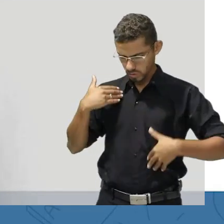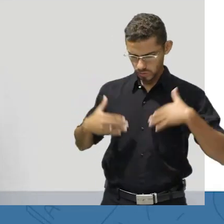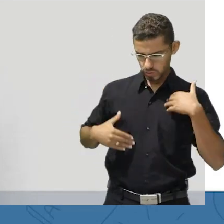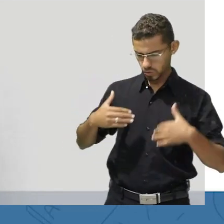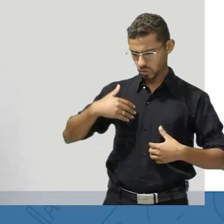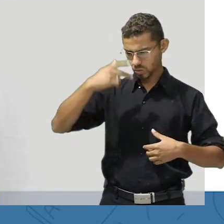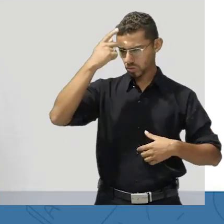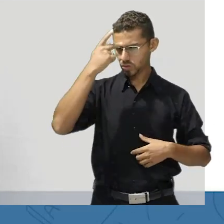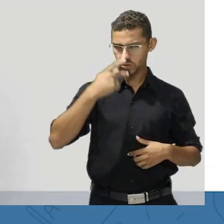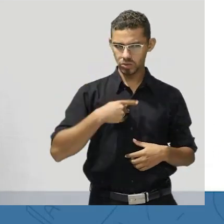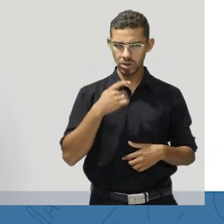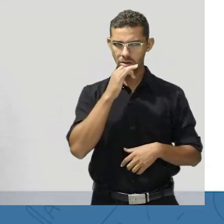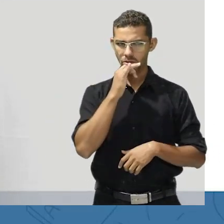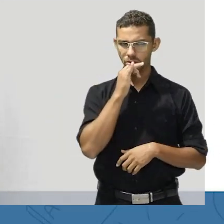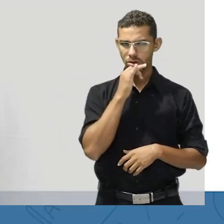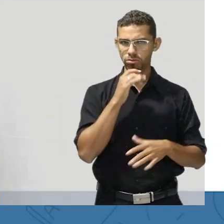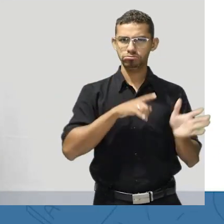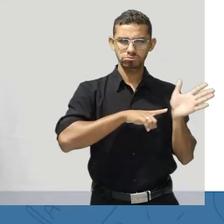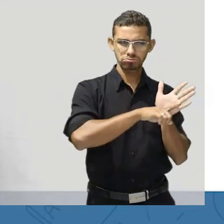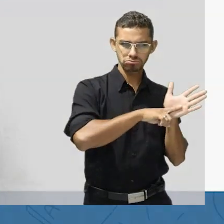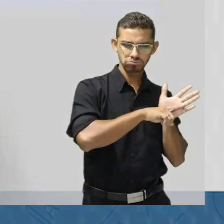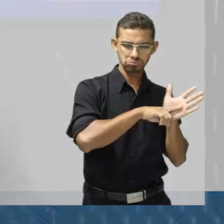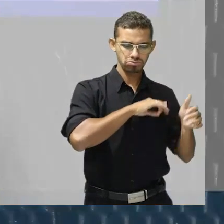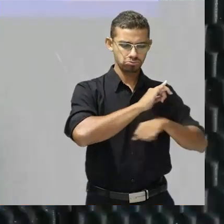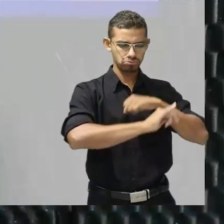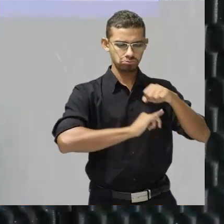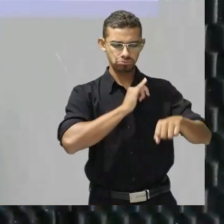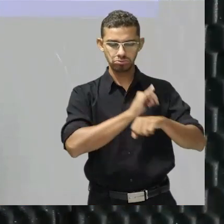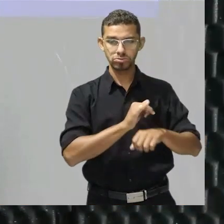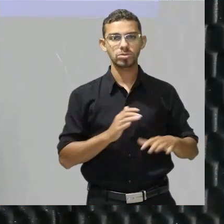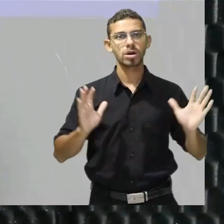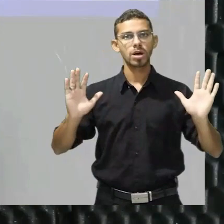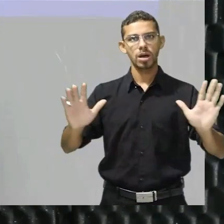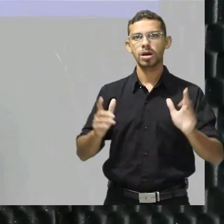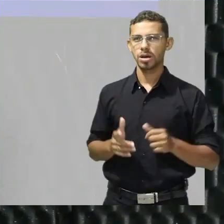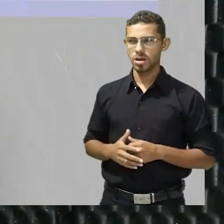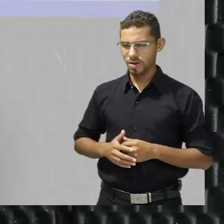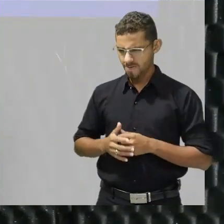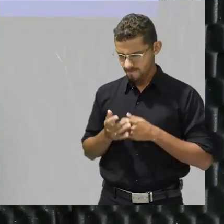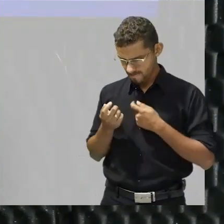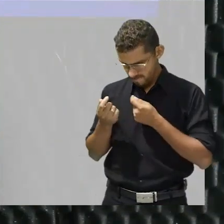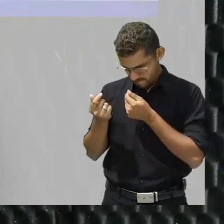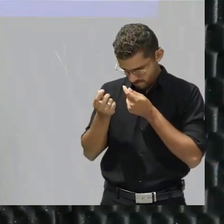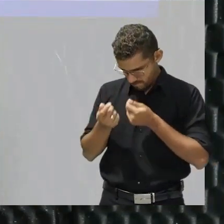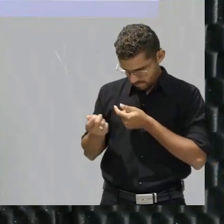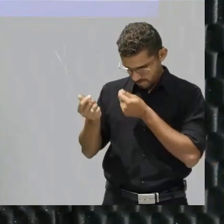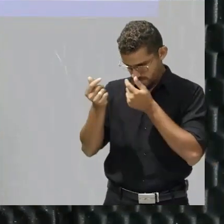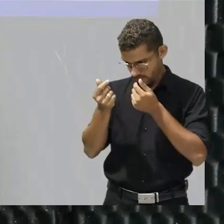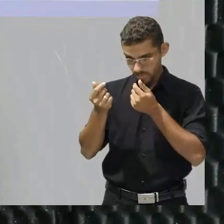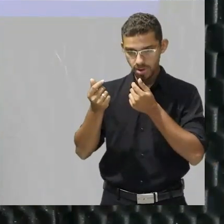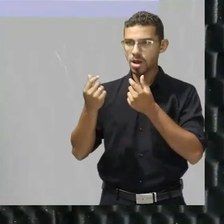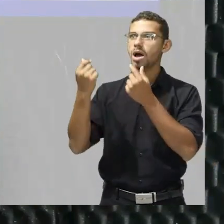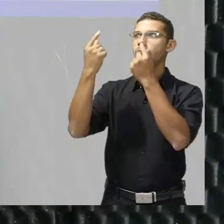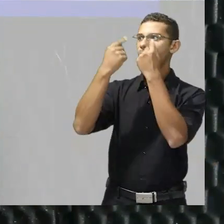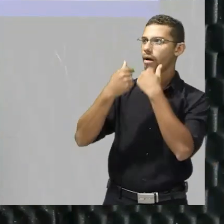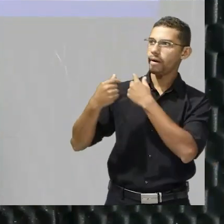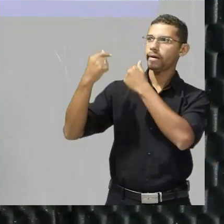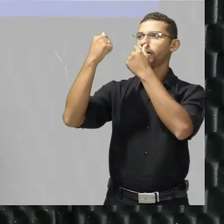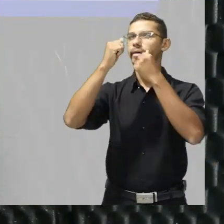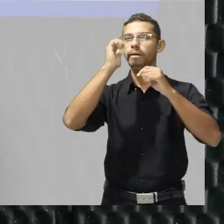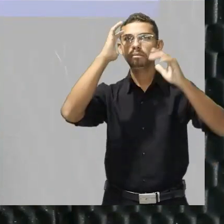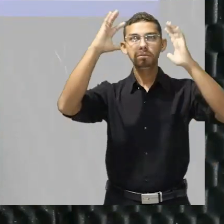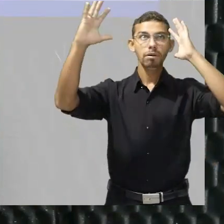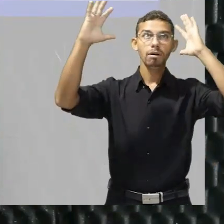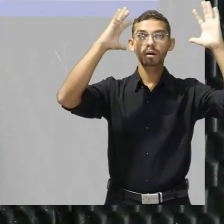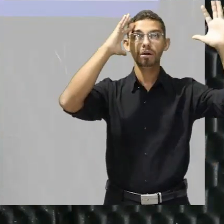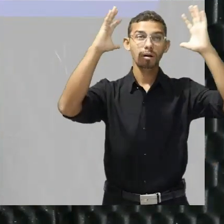pelo controle de dados da Internet turma quando vocês pegarem o tema já grifem ali as palavras